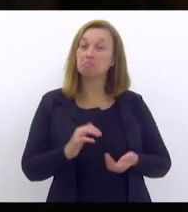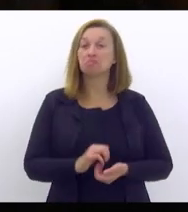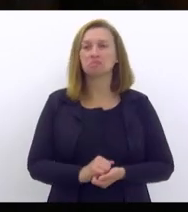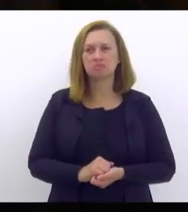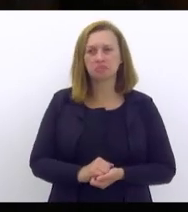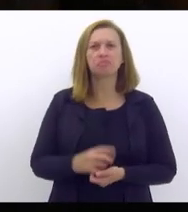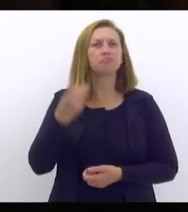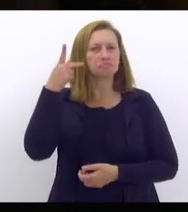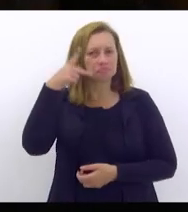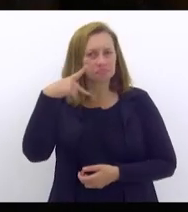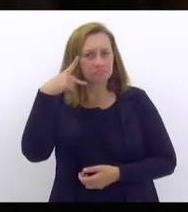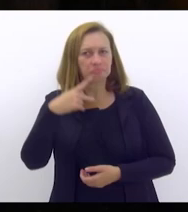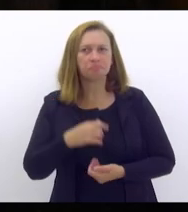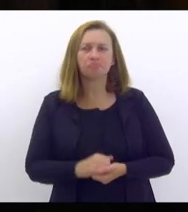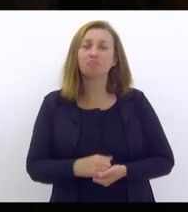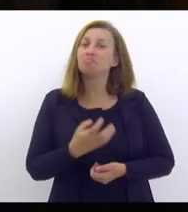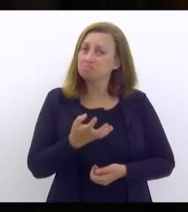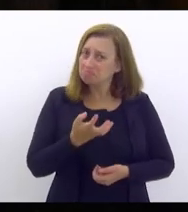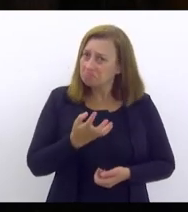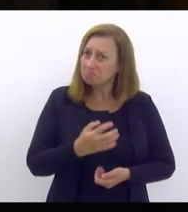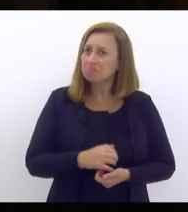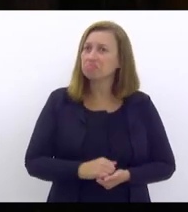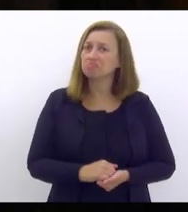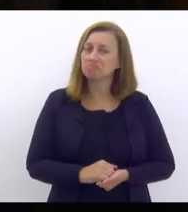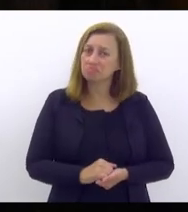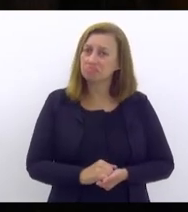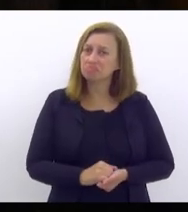o Parlamento queira